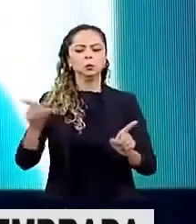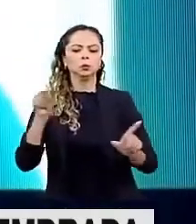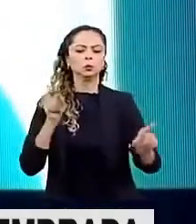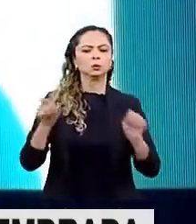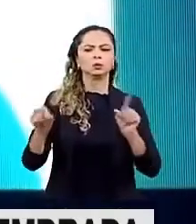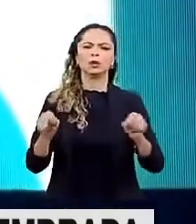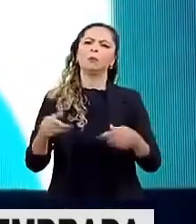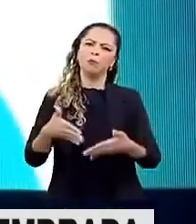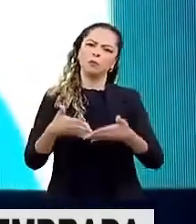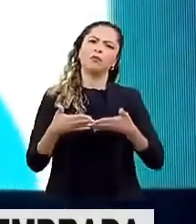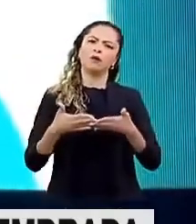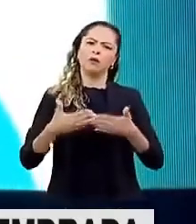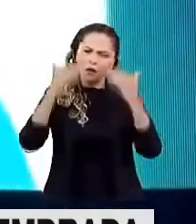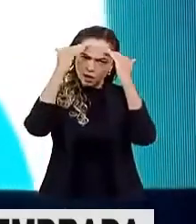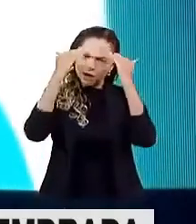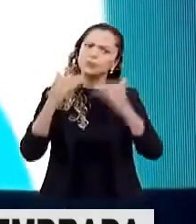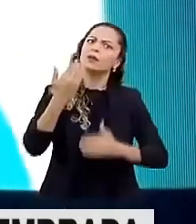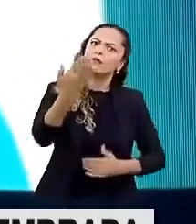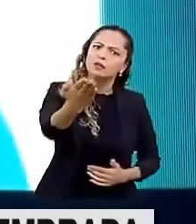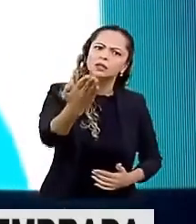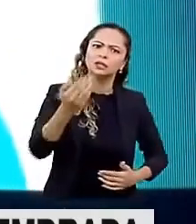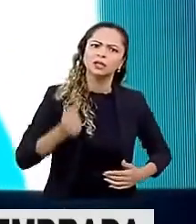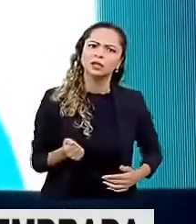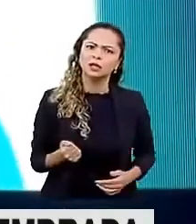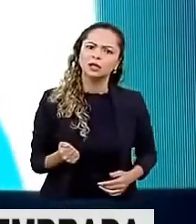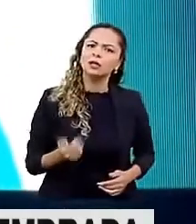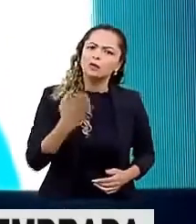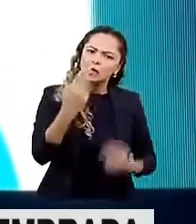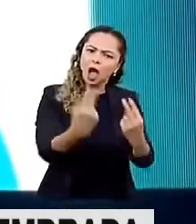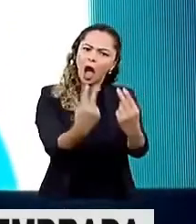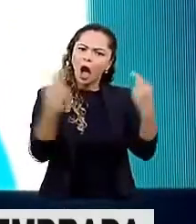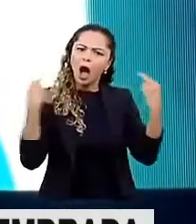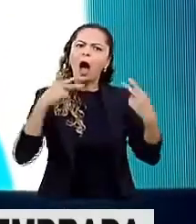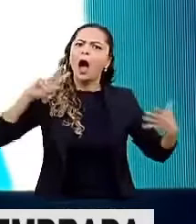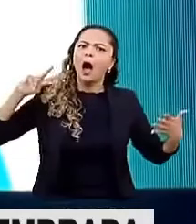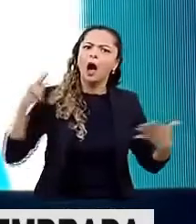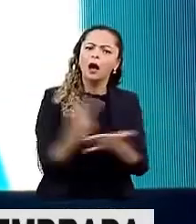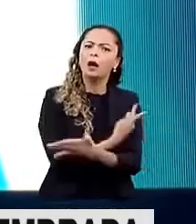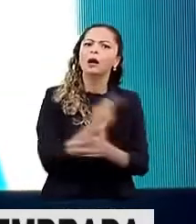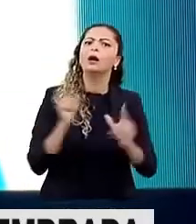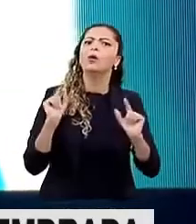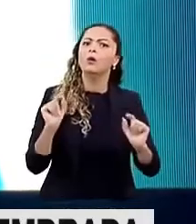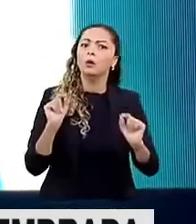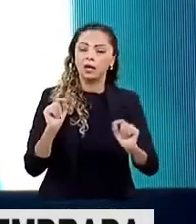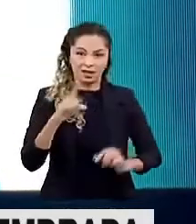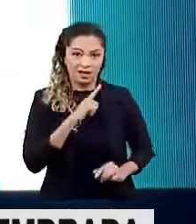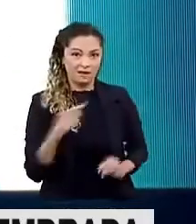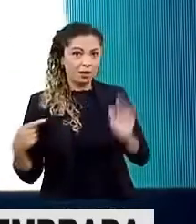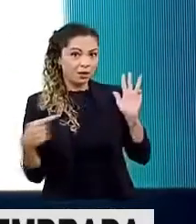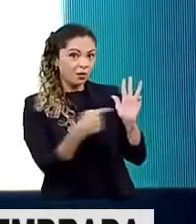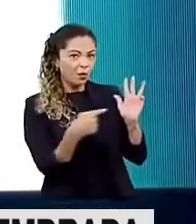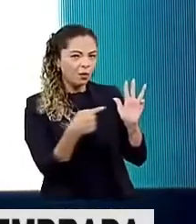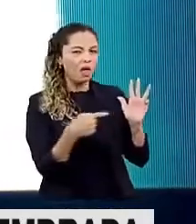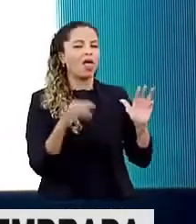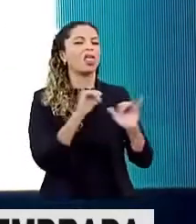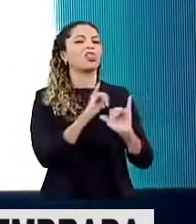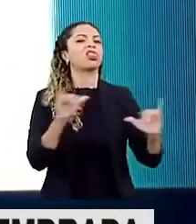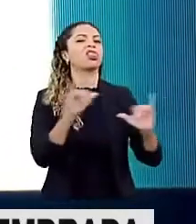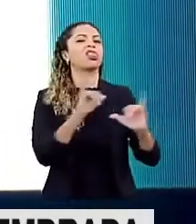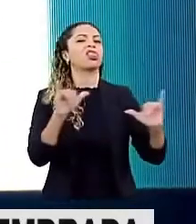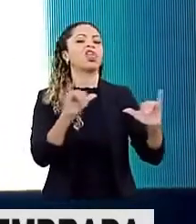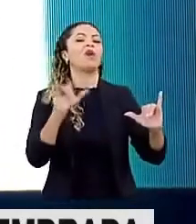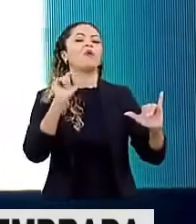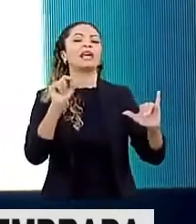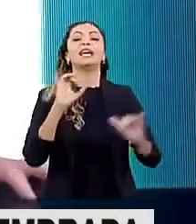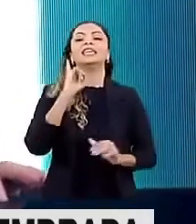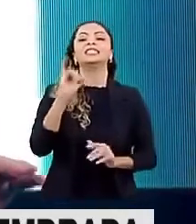respeito ao eleitor, a você, meu irmão, que está vendo o que está acontecendo. Então, o Lula produziu uma onda de propaganda que é o seguinte: todo mundo que não